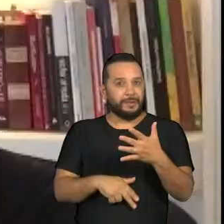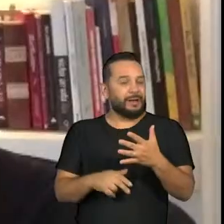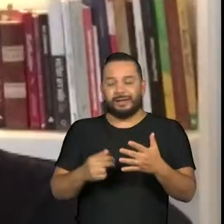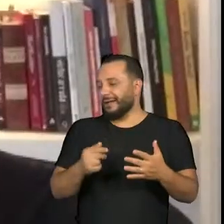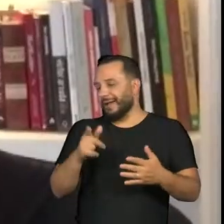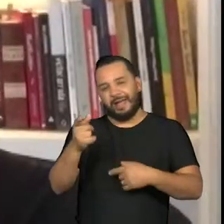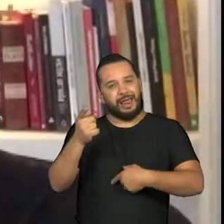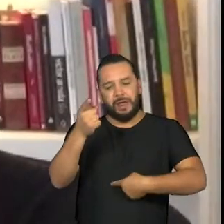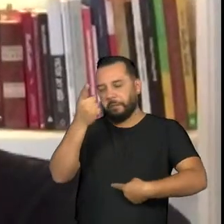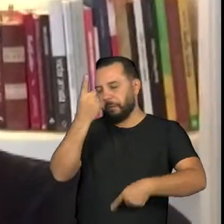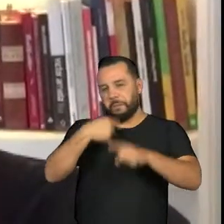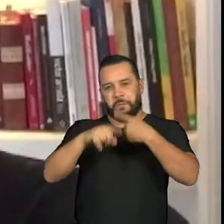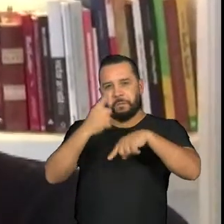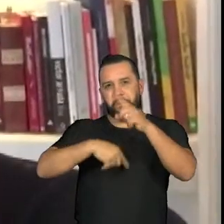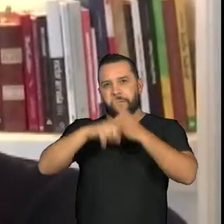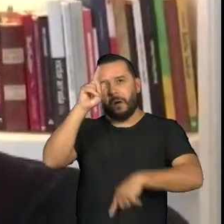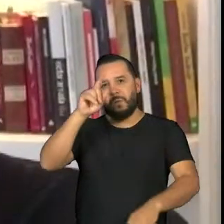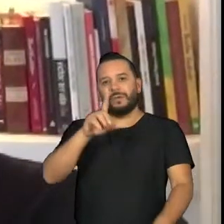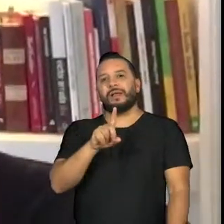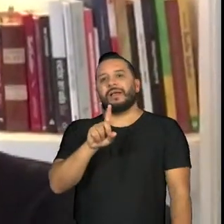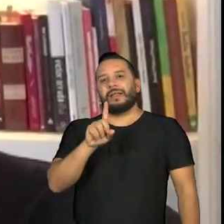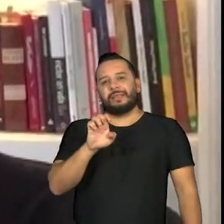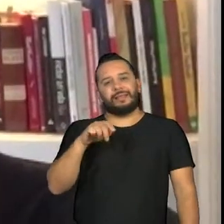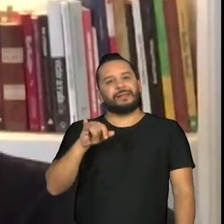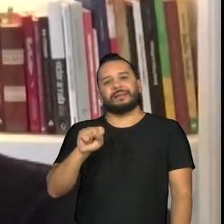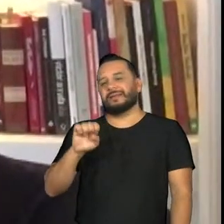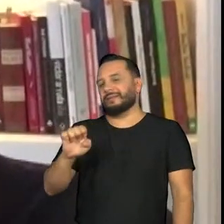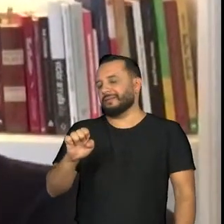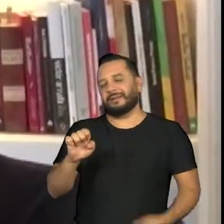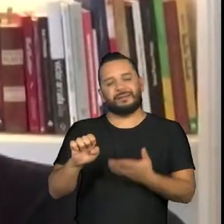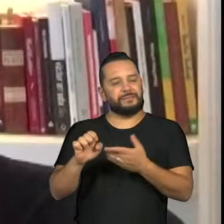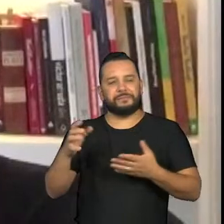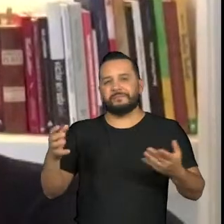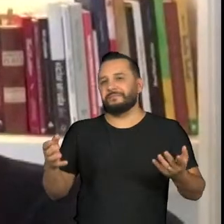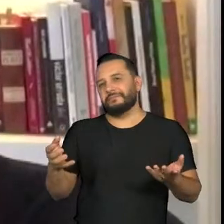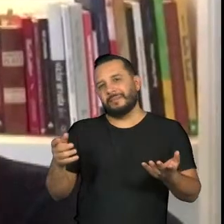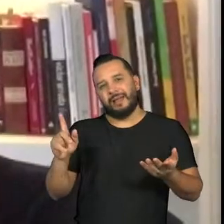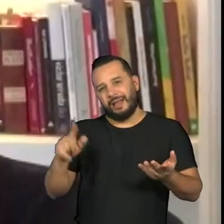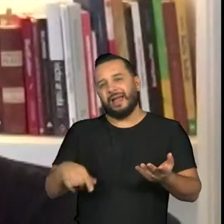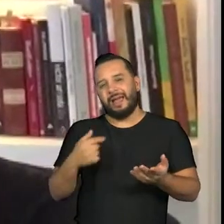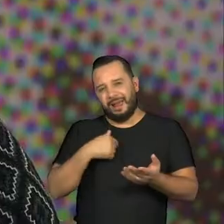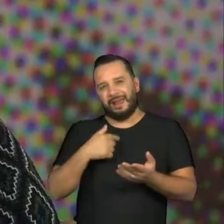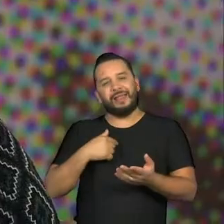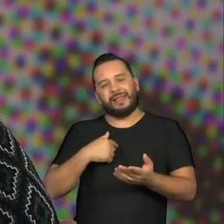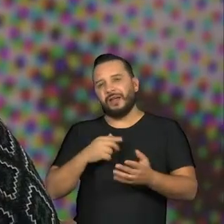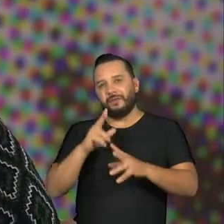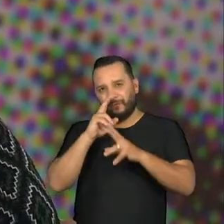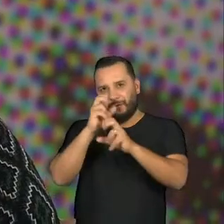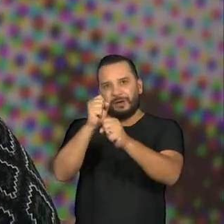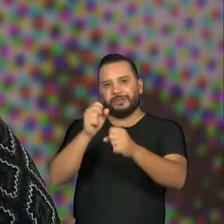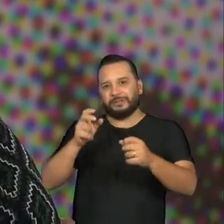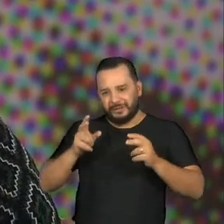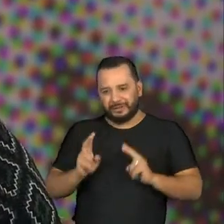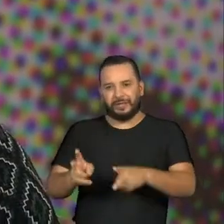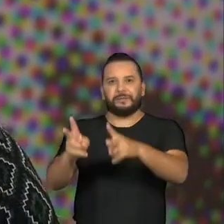baixo. Sai de baixo de Denise Fraga, porque ela vem com tudo